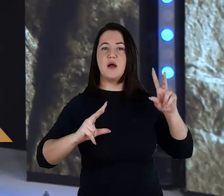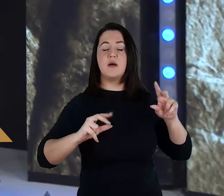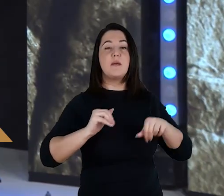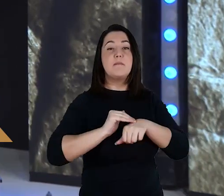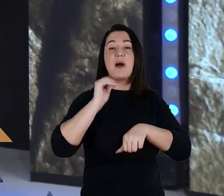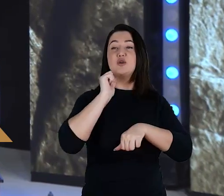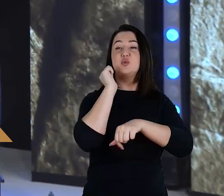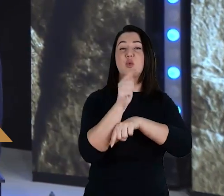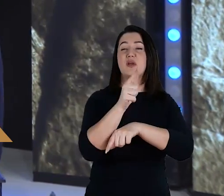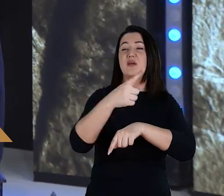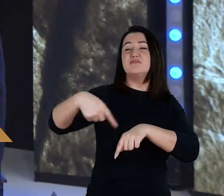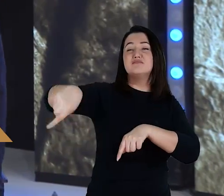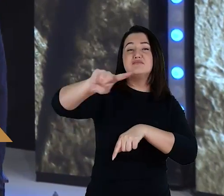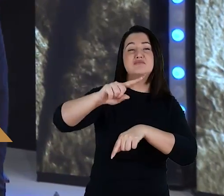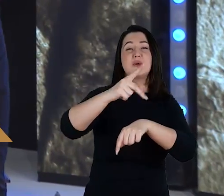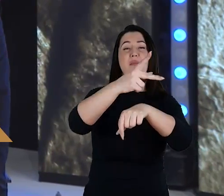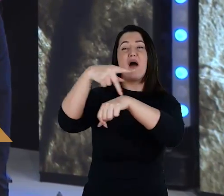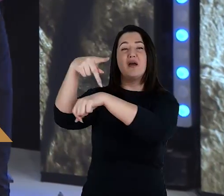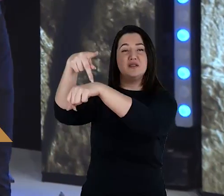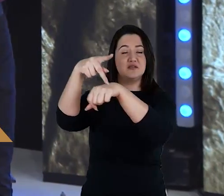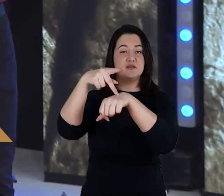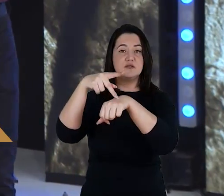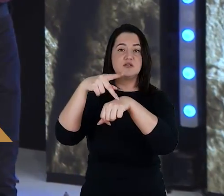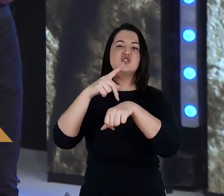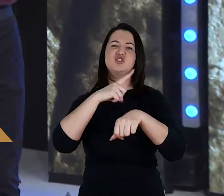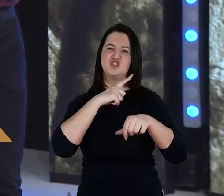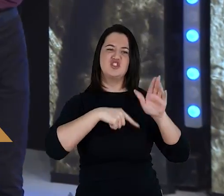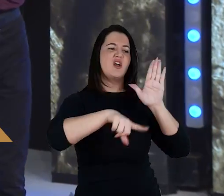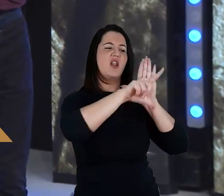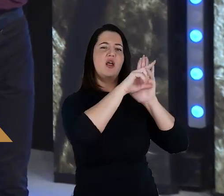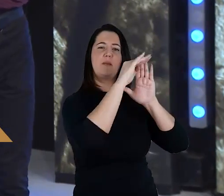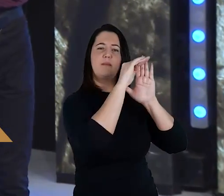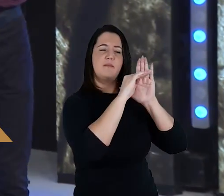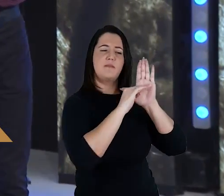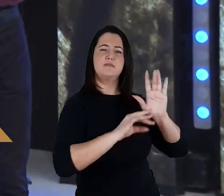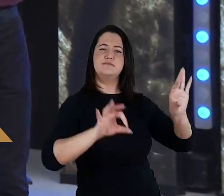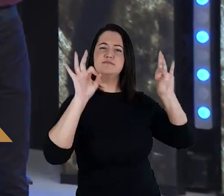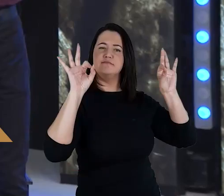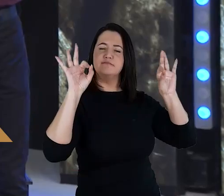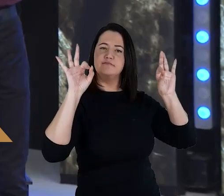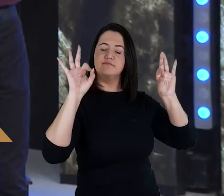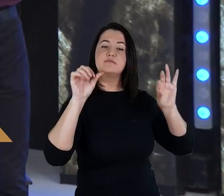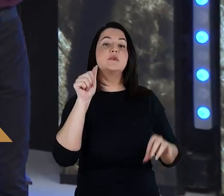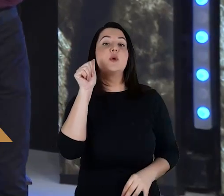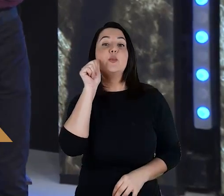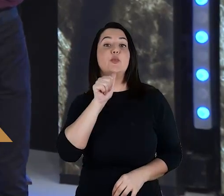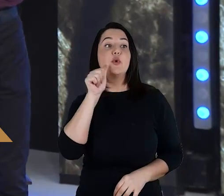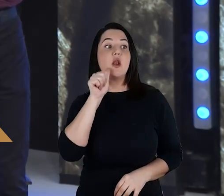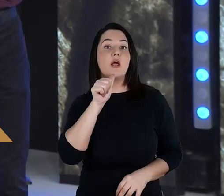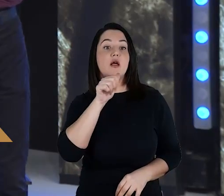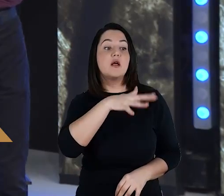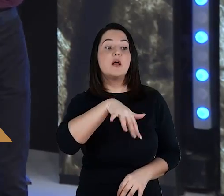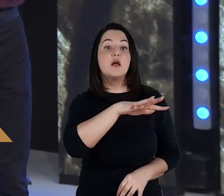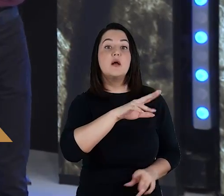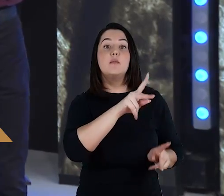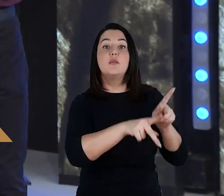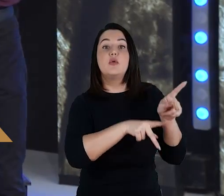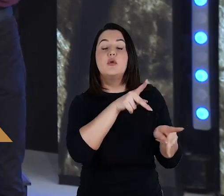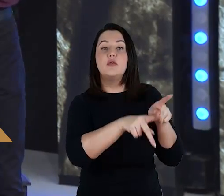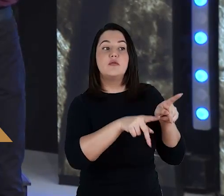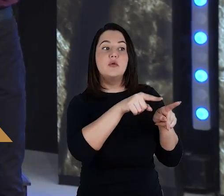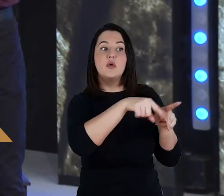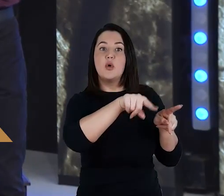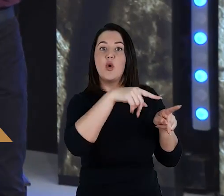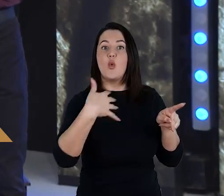um código de lei muito bem elaborado, as mulheres hititas eram notavelmente emancipadas, especialmente para a